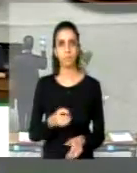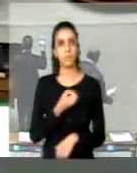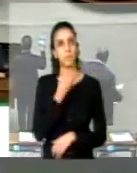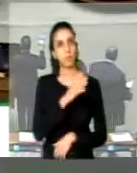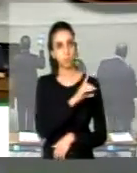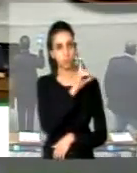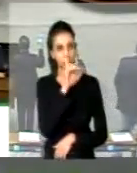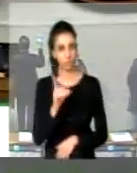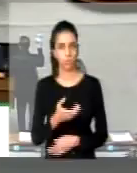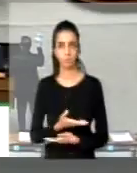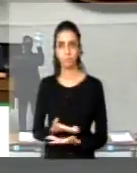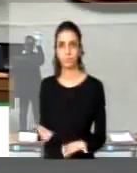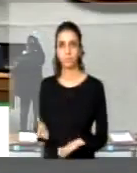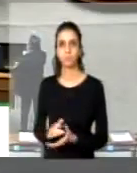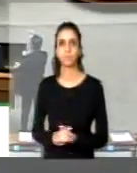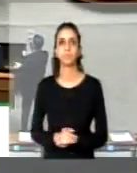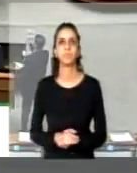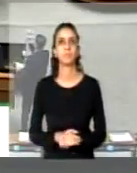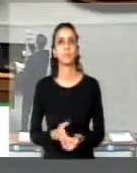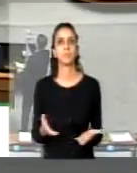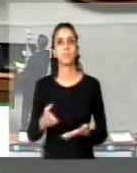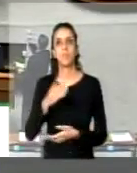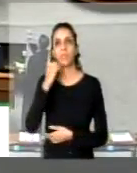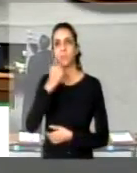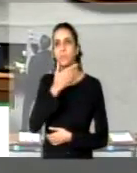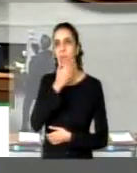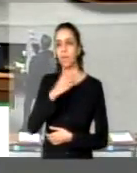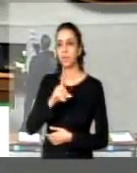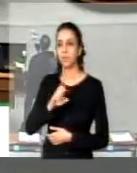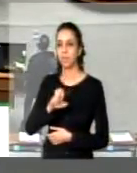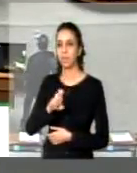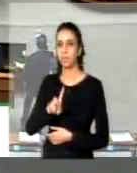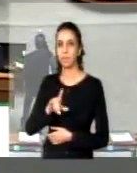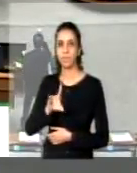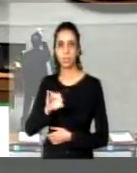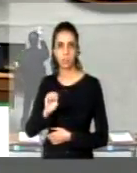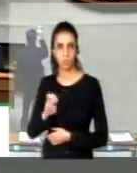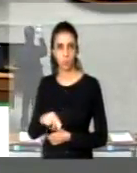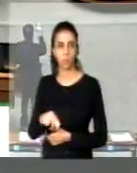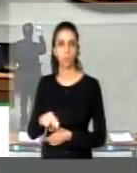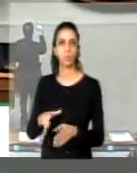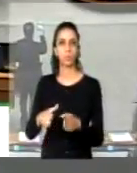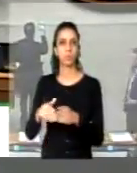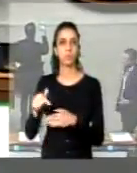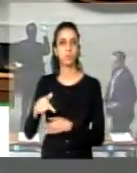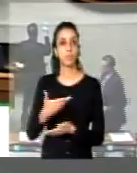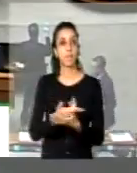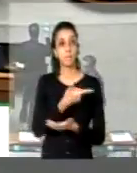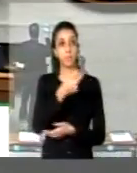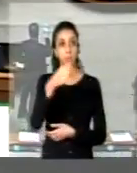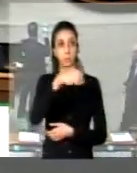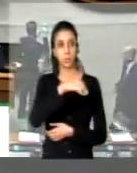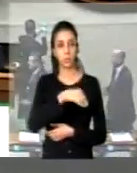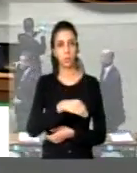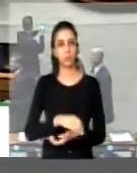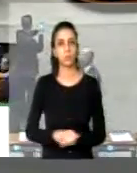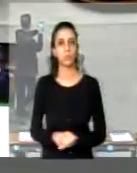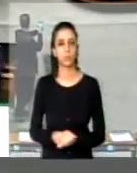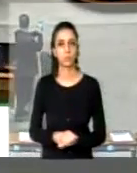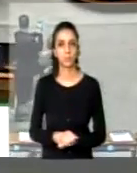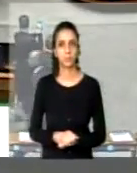faz agora o deputado Davidson Magalhães, proponente desta comissão geral, para explicar suas razões. 20 minutos. Vossa